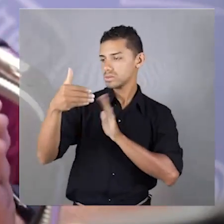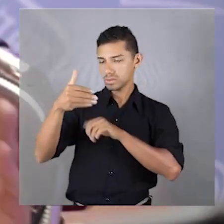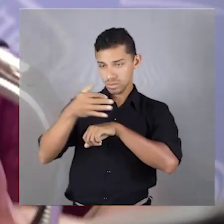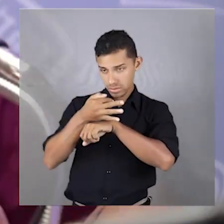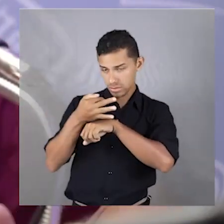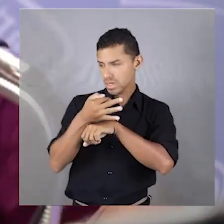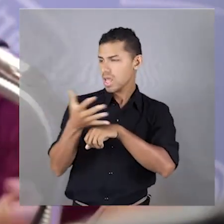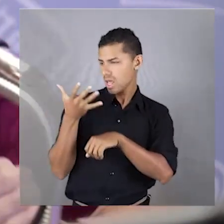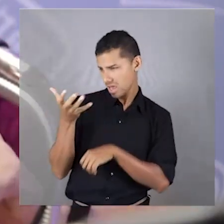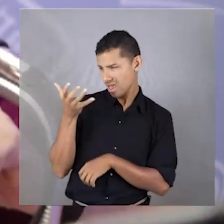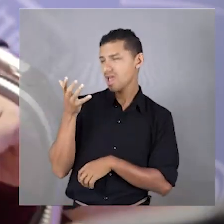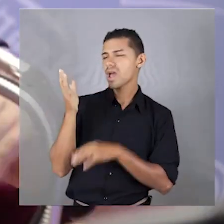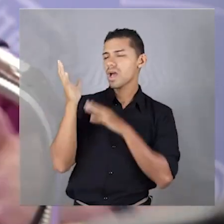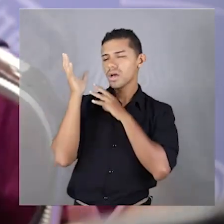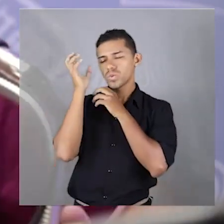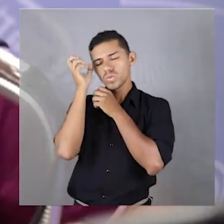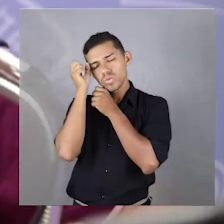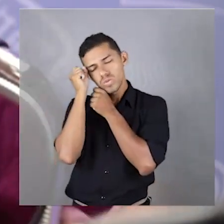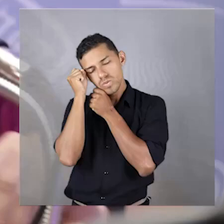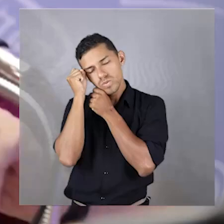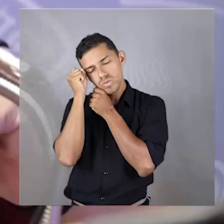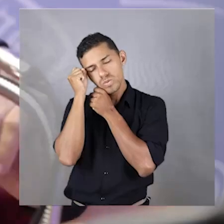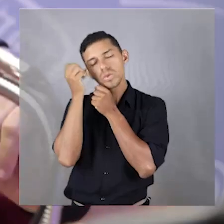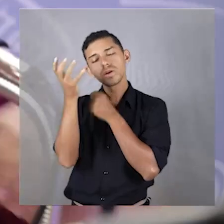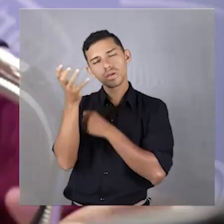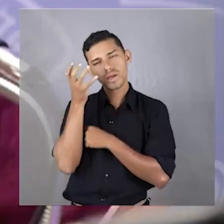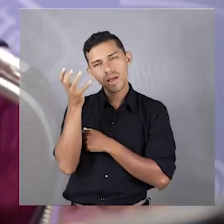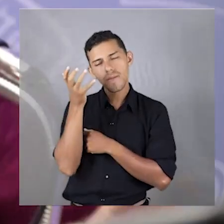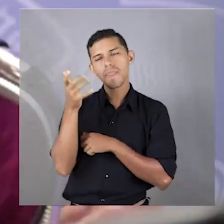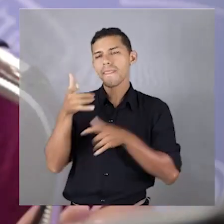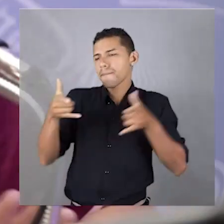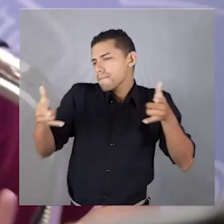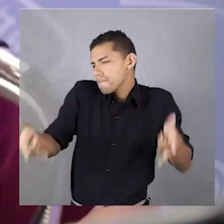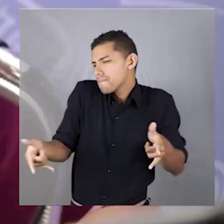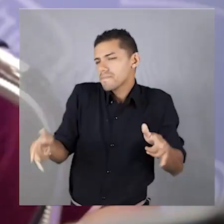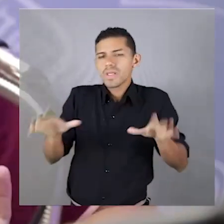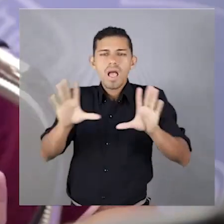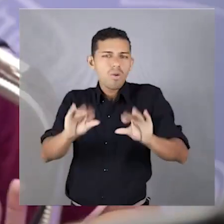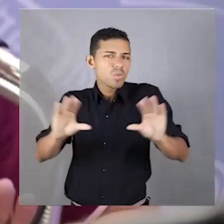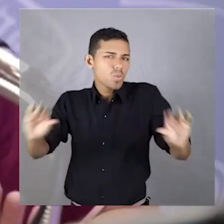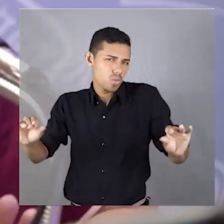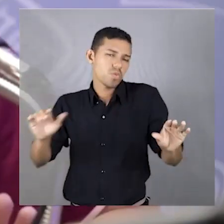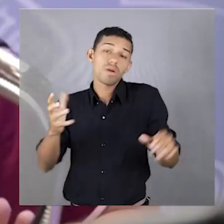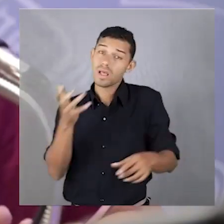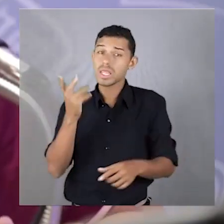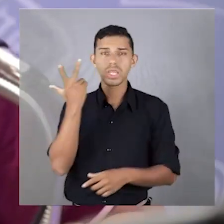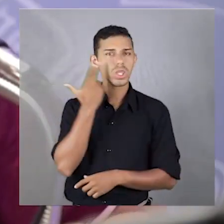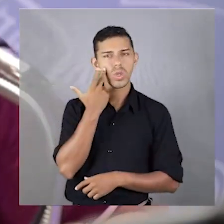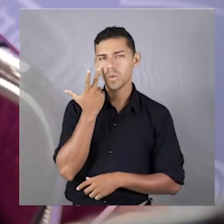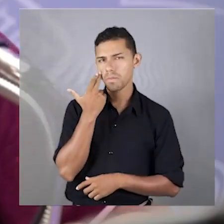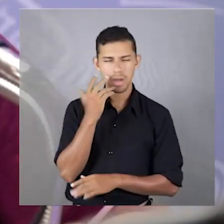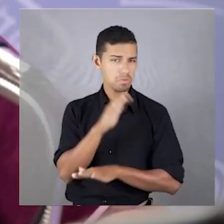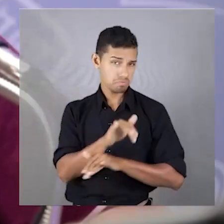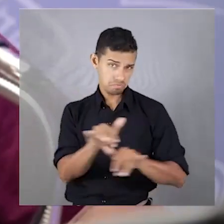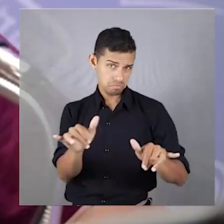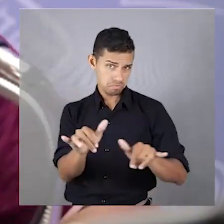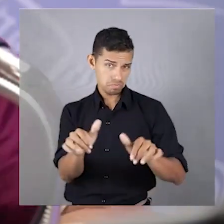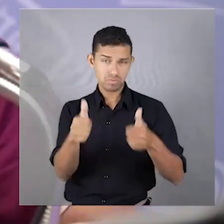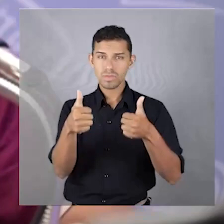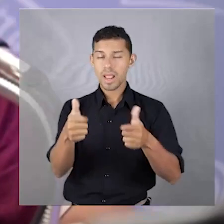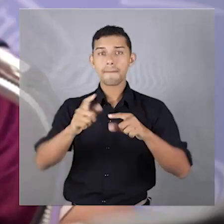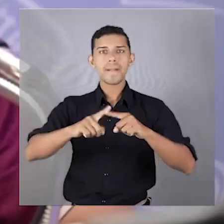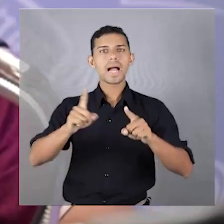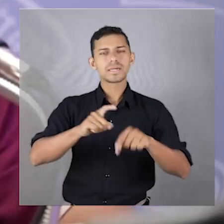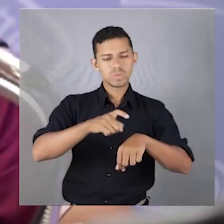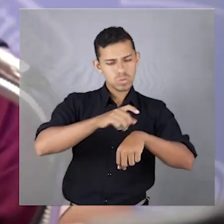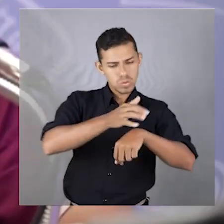gente quer dormir mais, a gente quer descansar mais, a gente quer ficar deitado no sofá. Isso é normal, né? Mas mesmo durante as